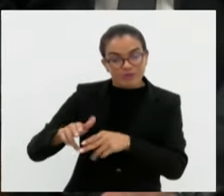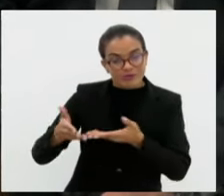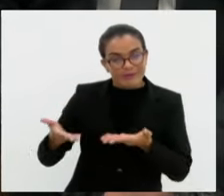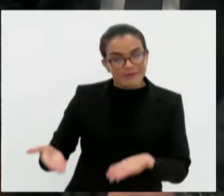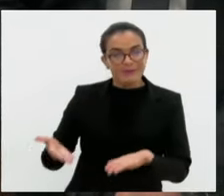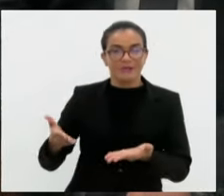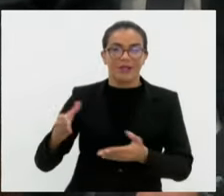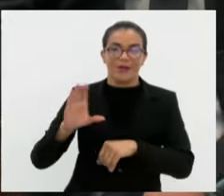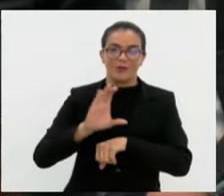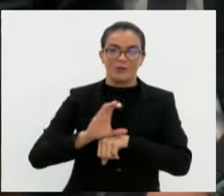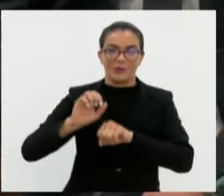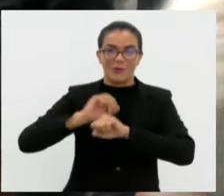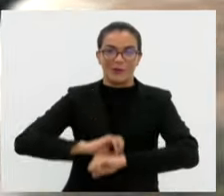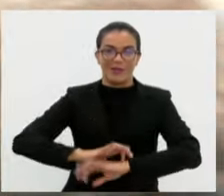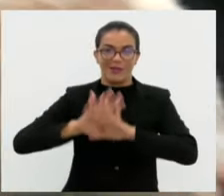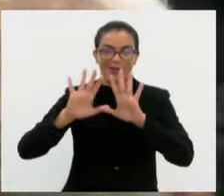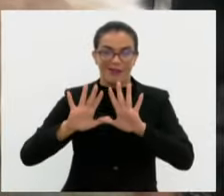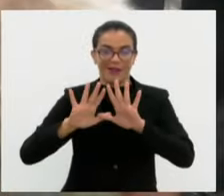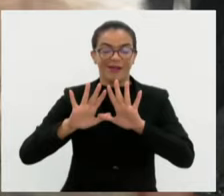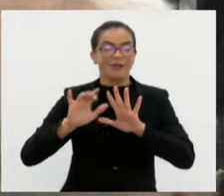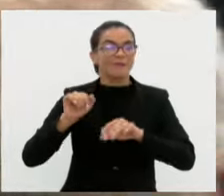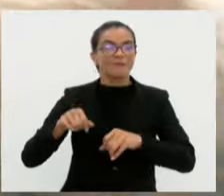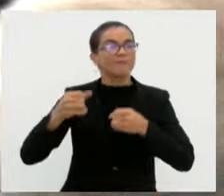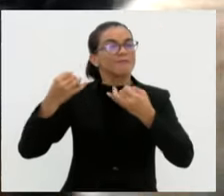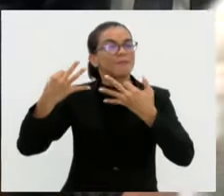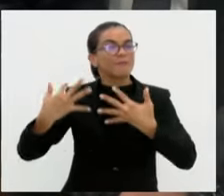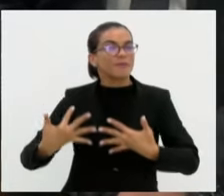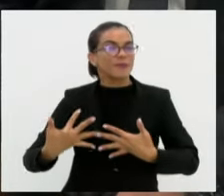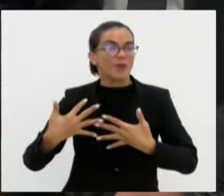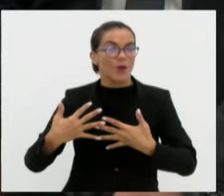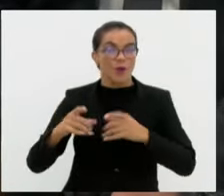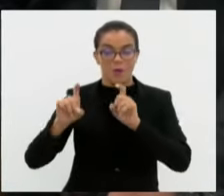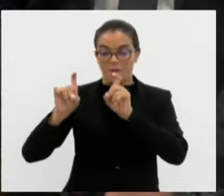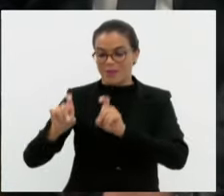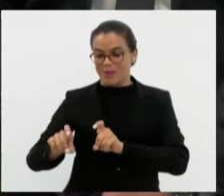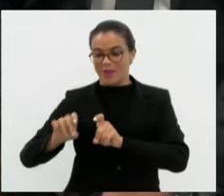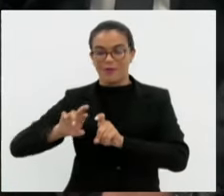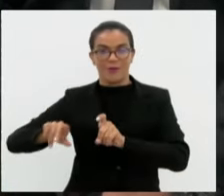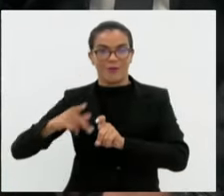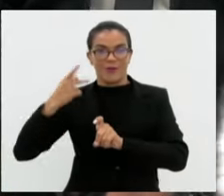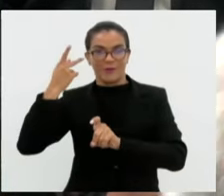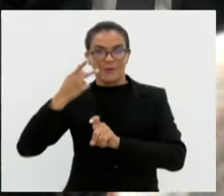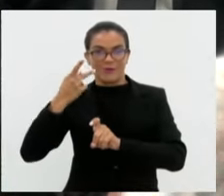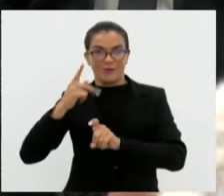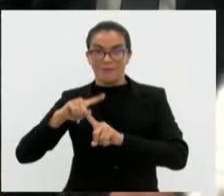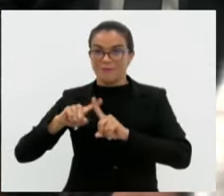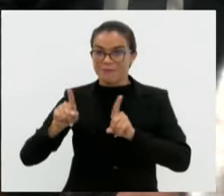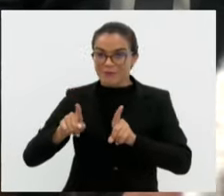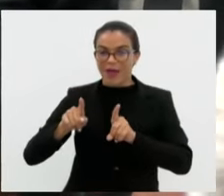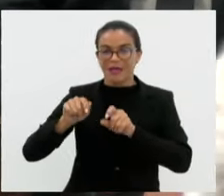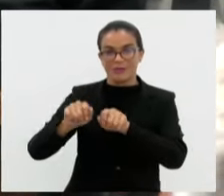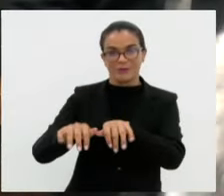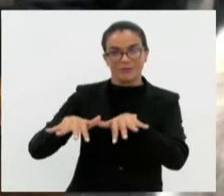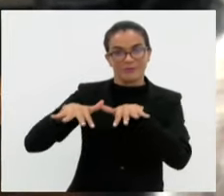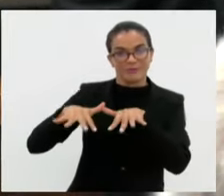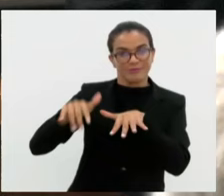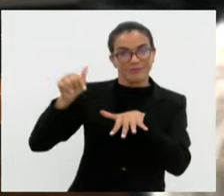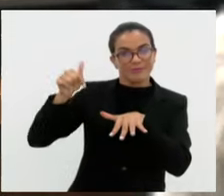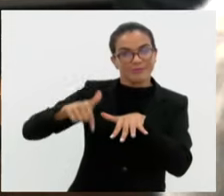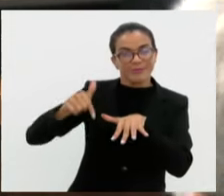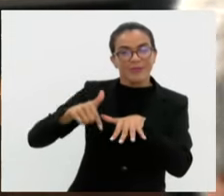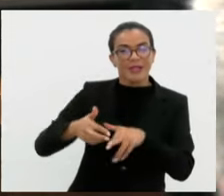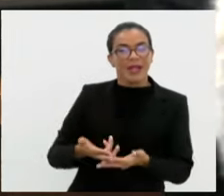clara ao esclarecer que o mandato não é do político, e sim do Parlamento. E cabe ao Parlamento